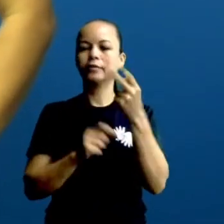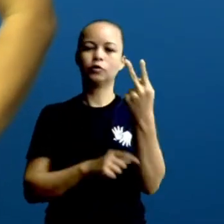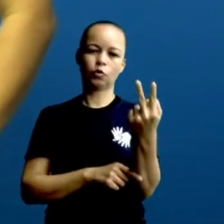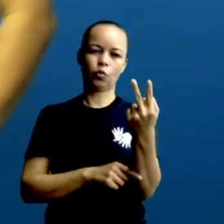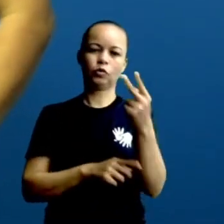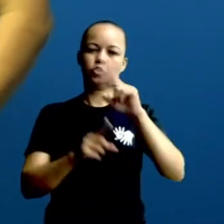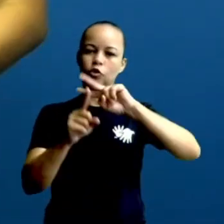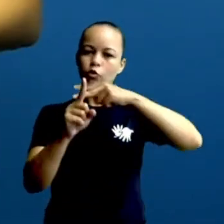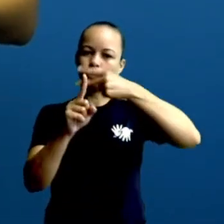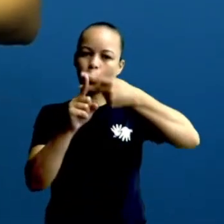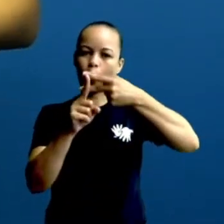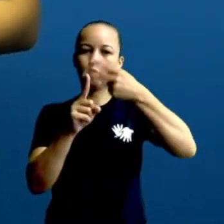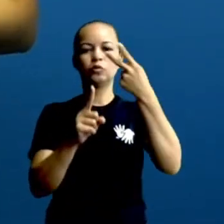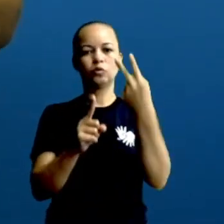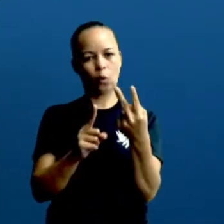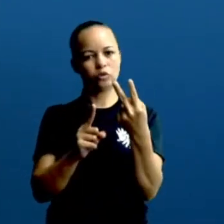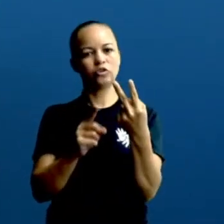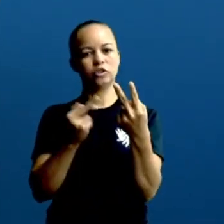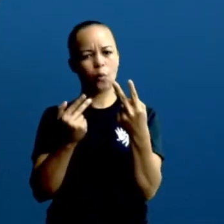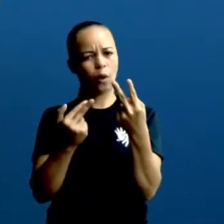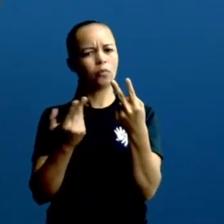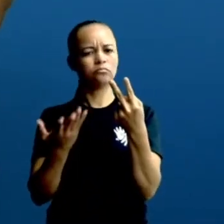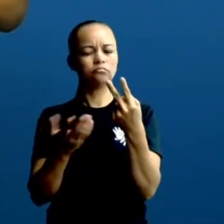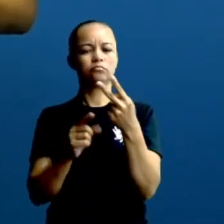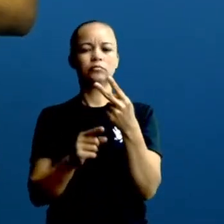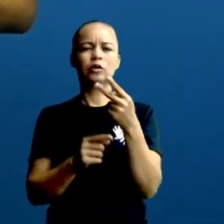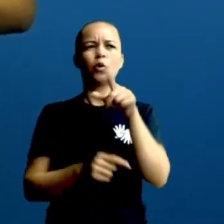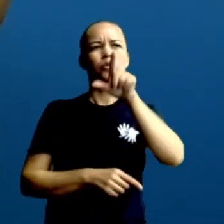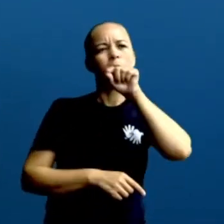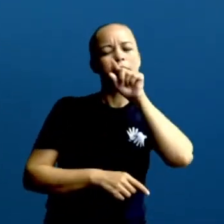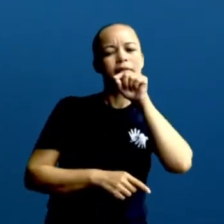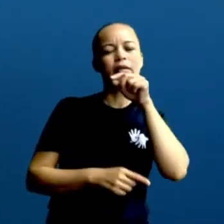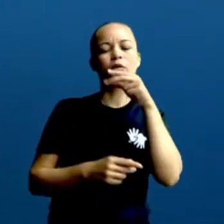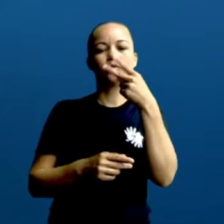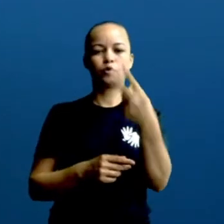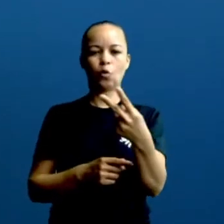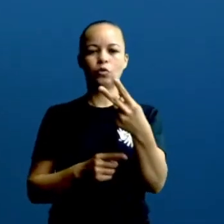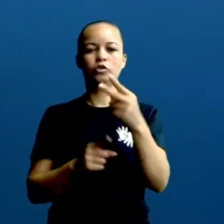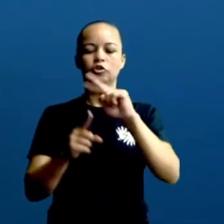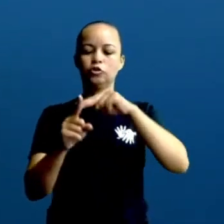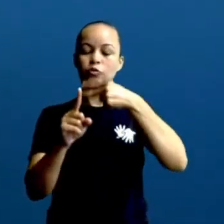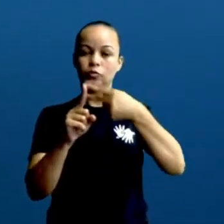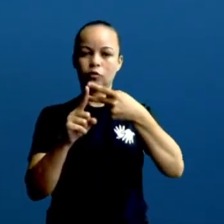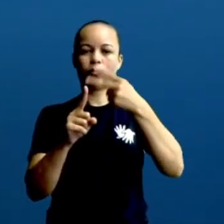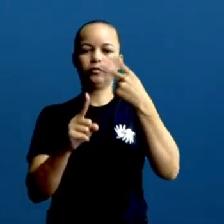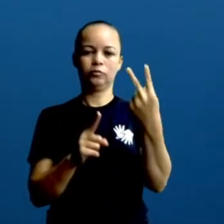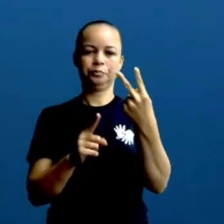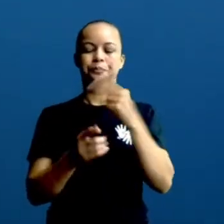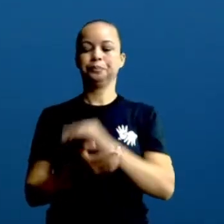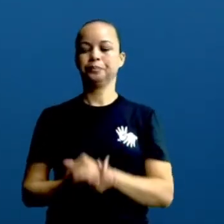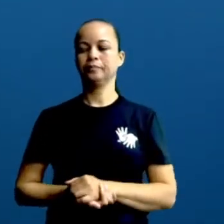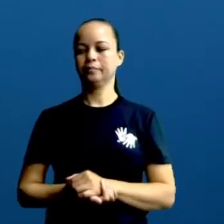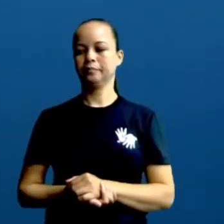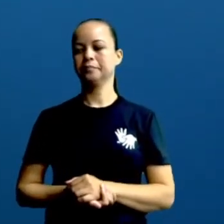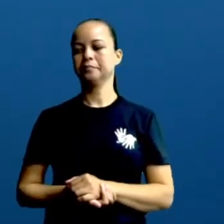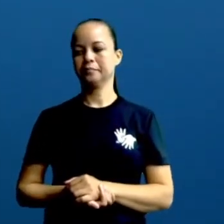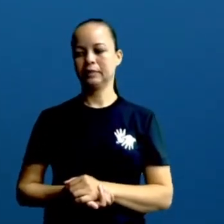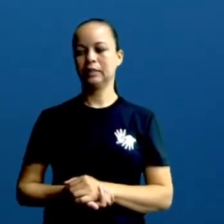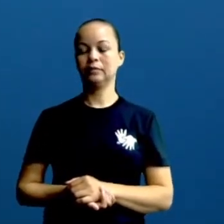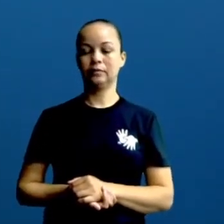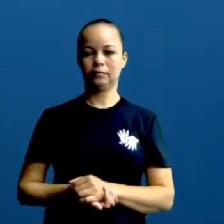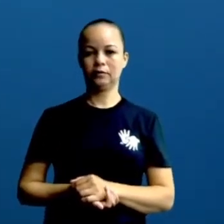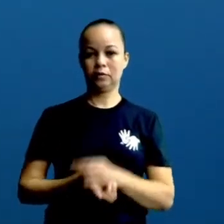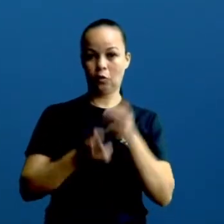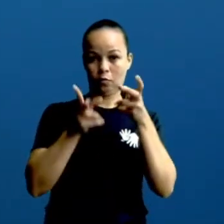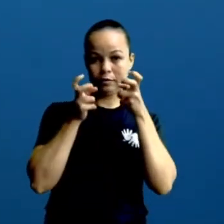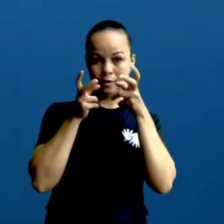eu a gente violino passarinho o dobro tem um passarinho o dobro de um passarinho é são Dois Passarinhos Tá certo